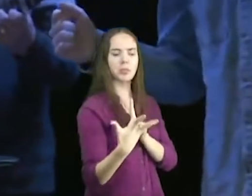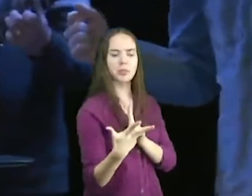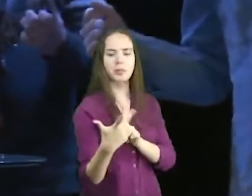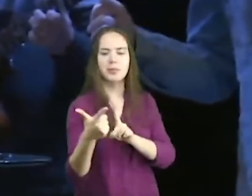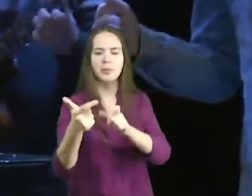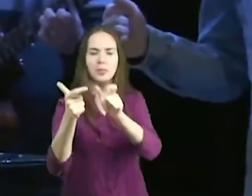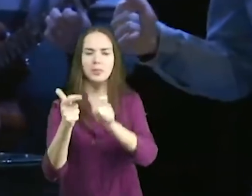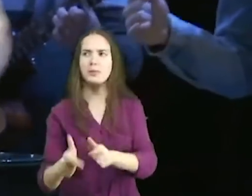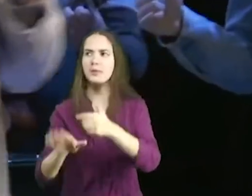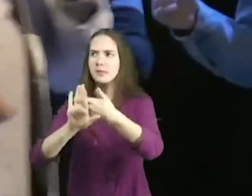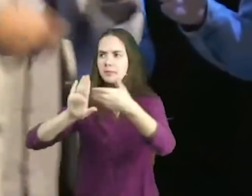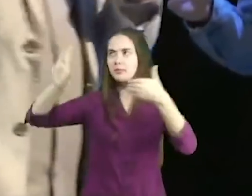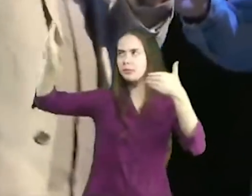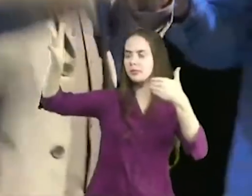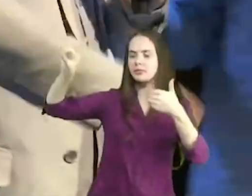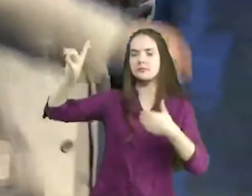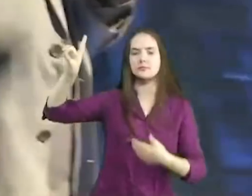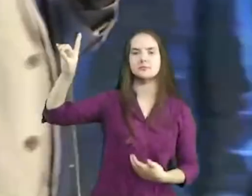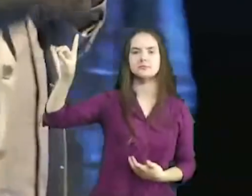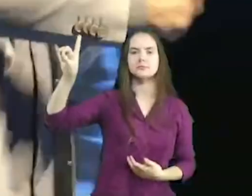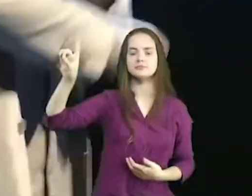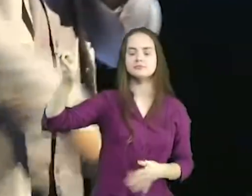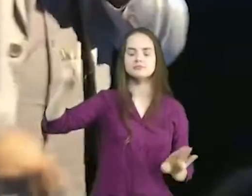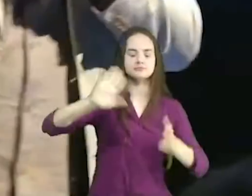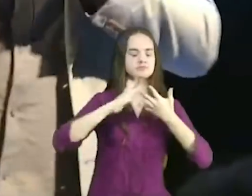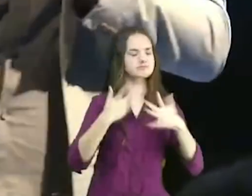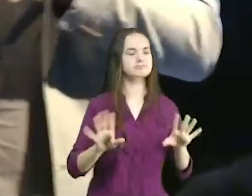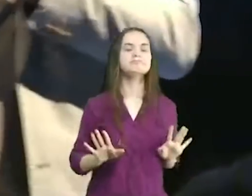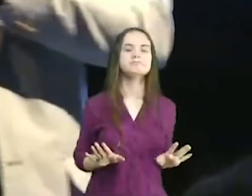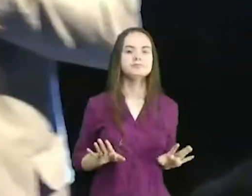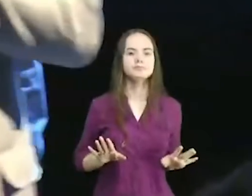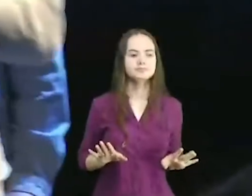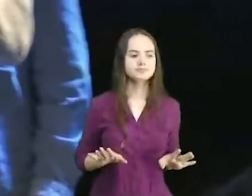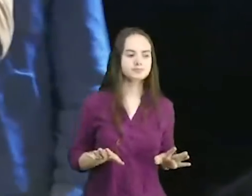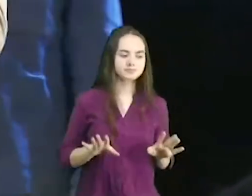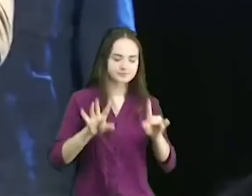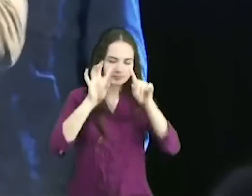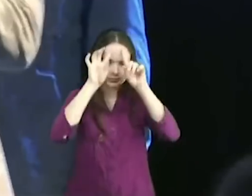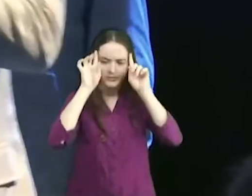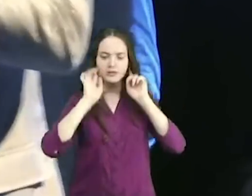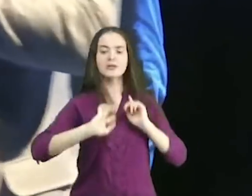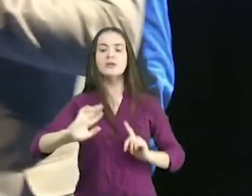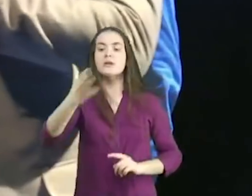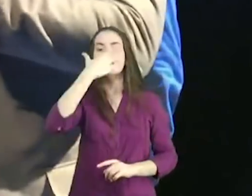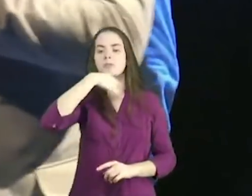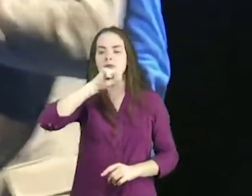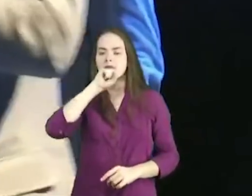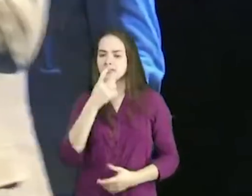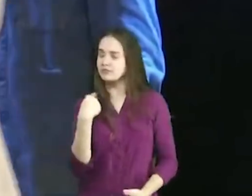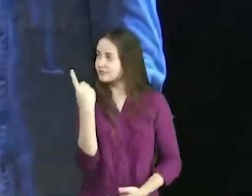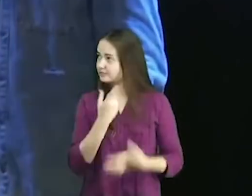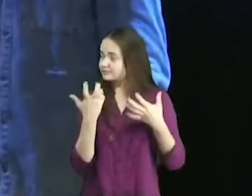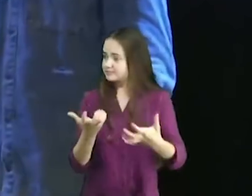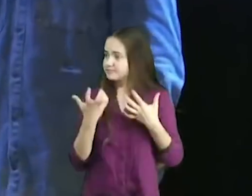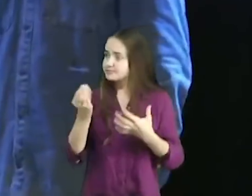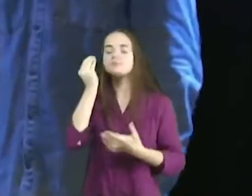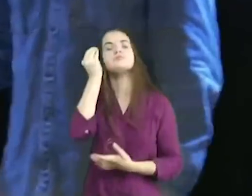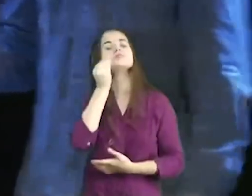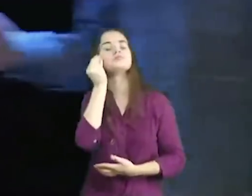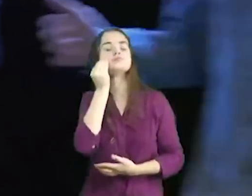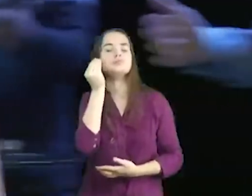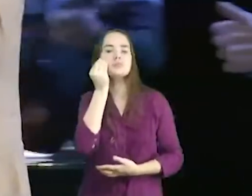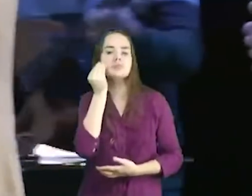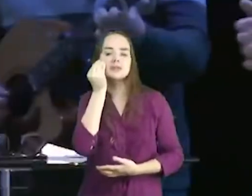lugar distante dos milagres que o Senhor quer para a nossa vida. Pai, nós queremos sim experimentar